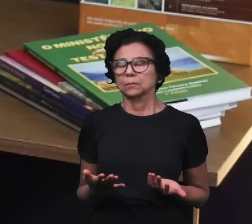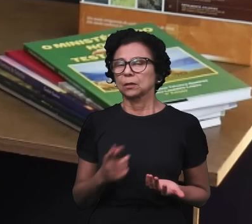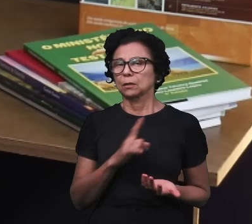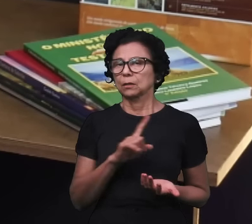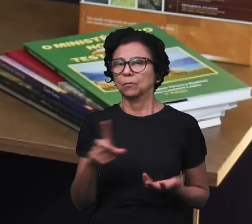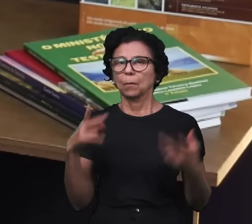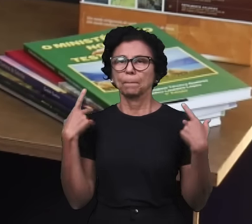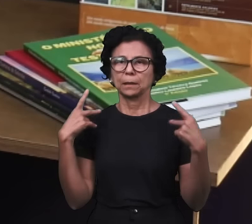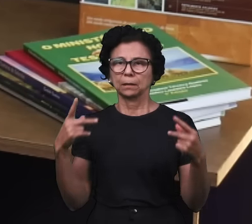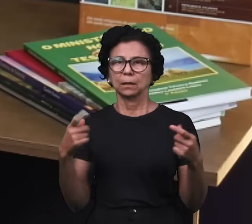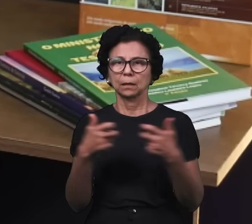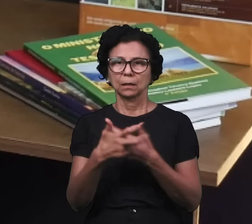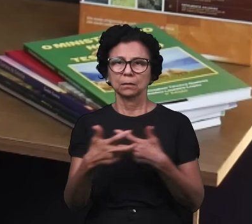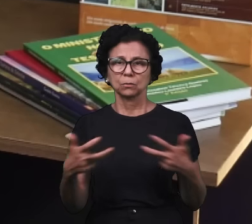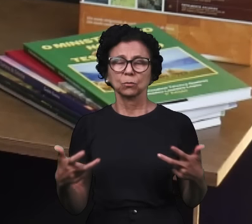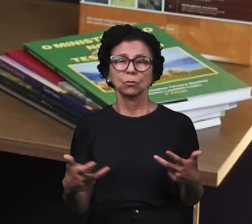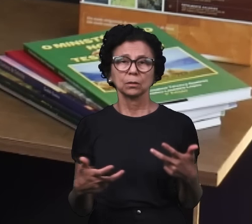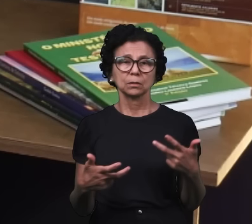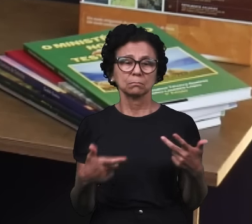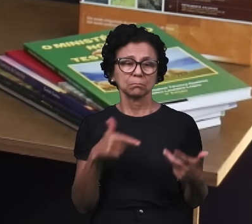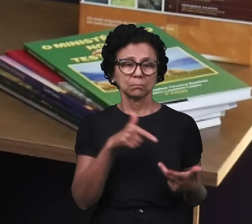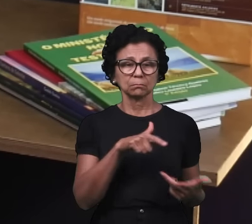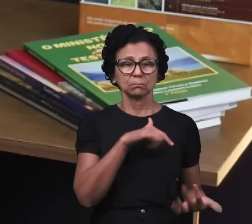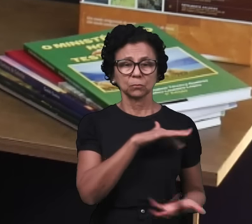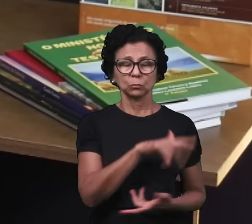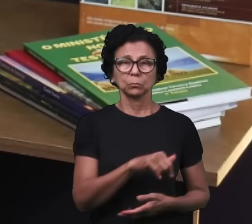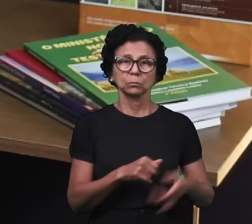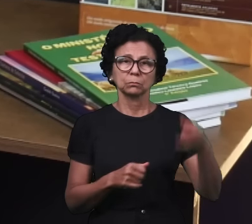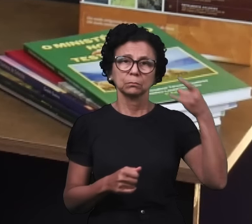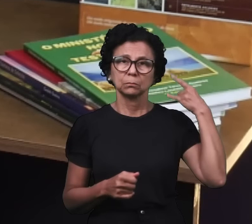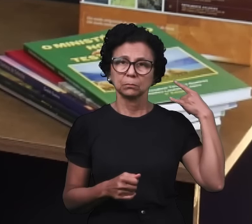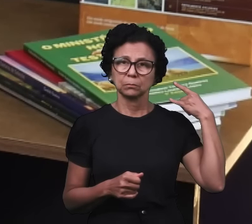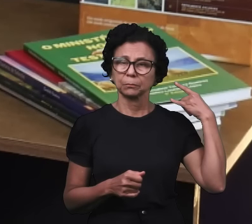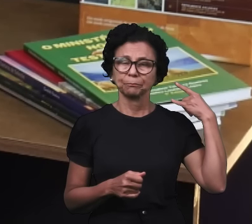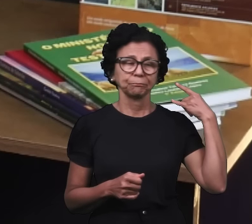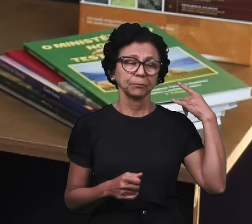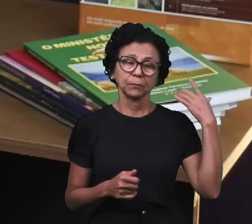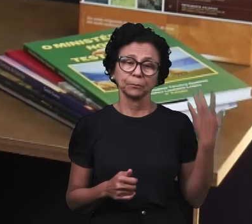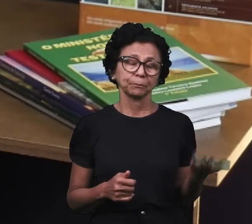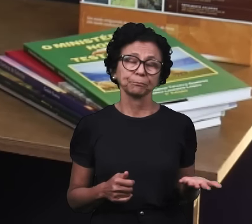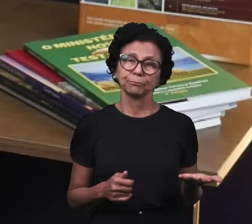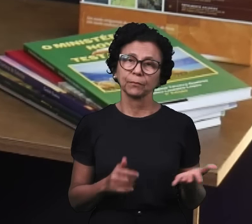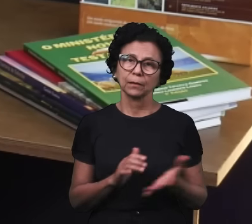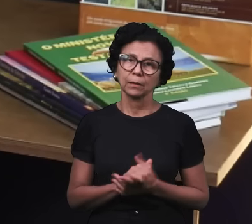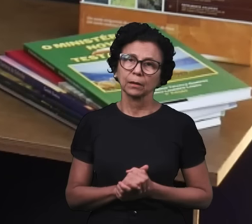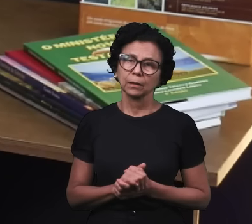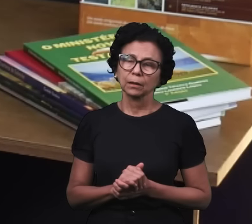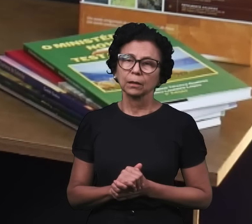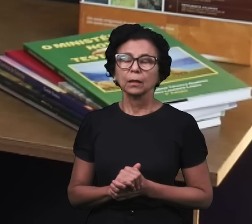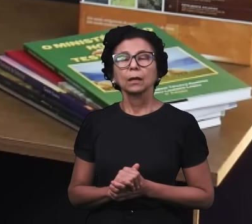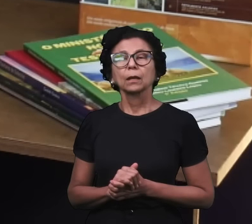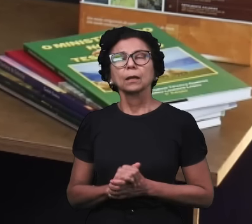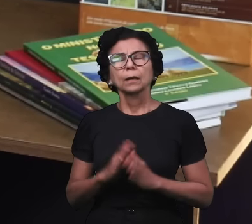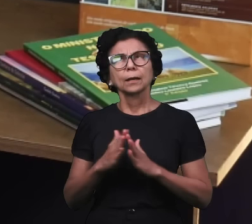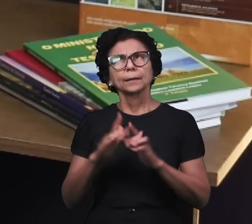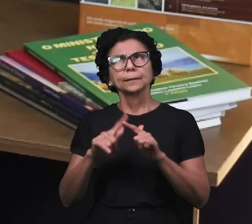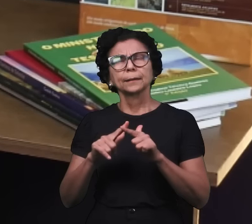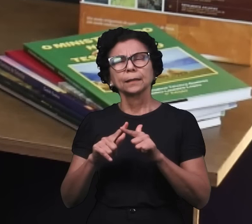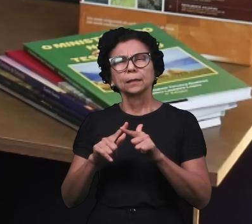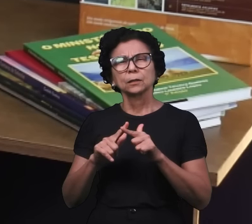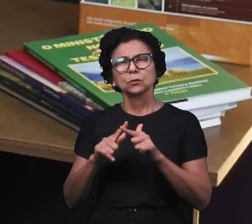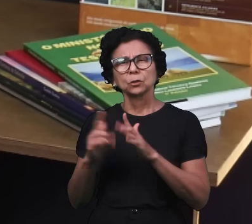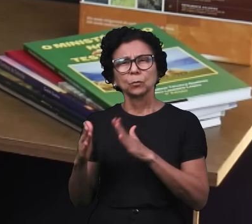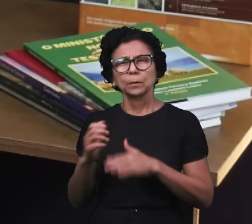a mensagem da igreja, ela tem essa conotação. Qual é a mensagem da igreja primitiva, por exemplo?